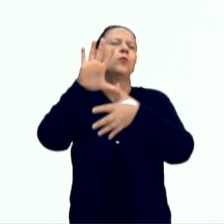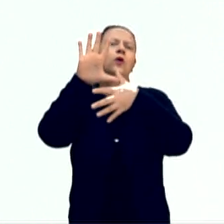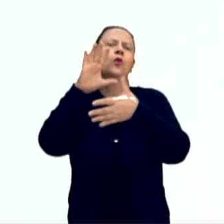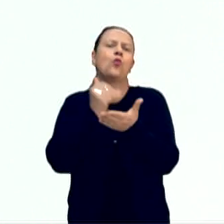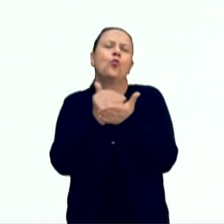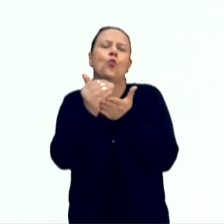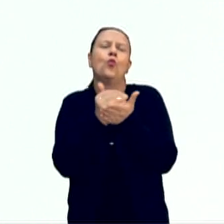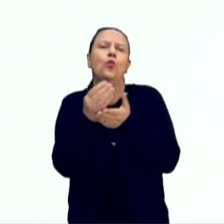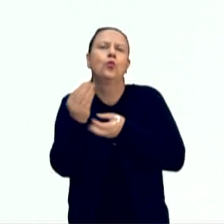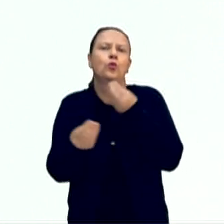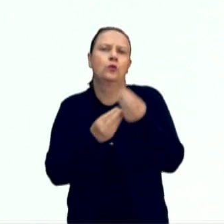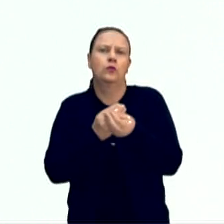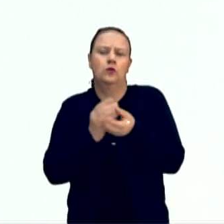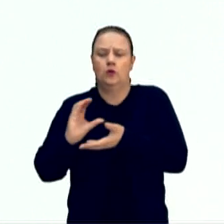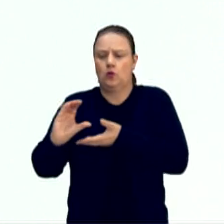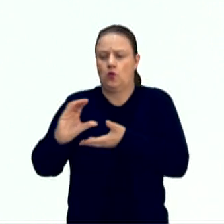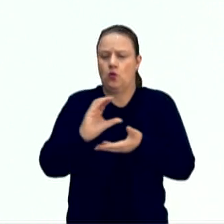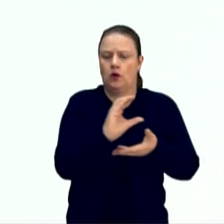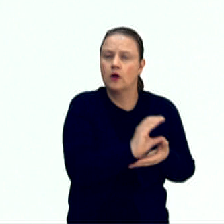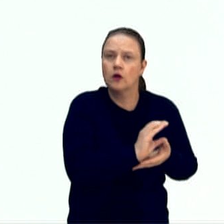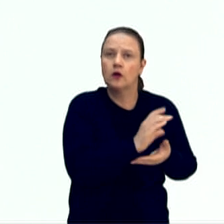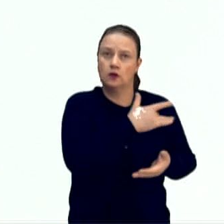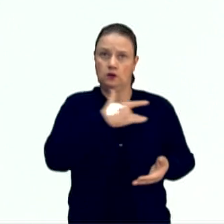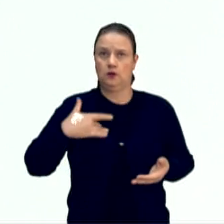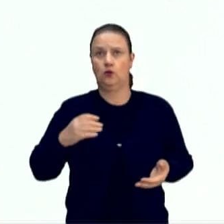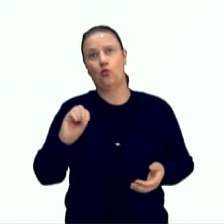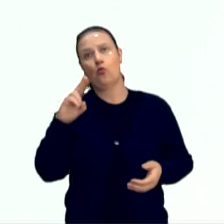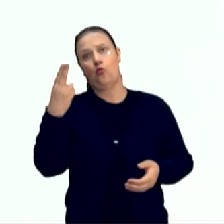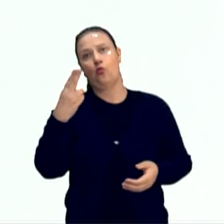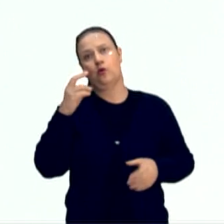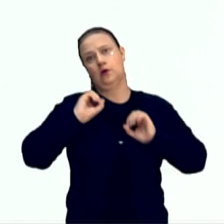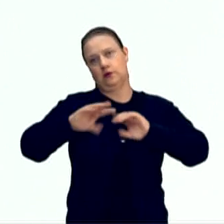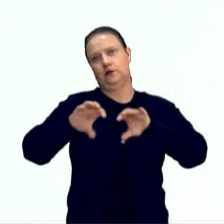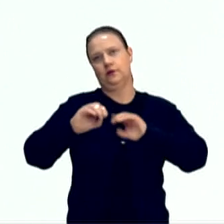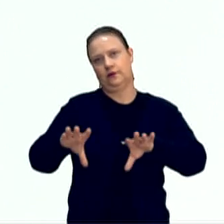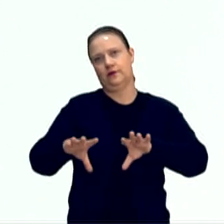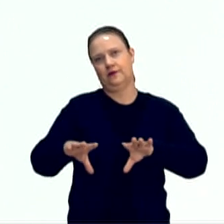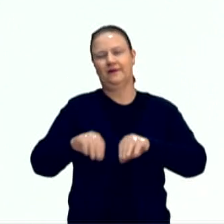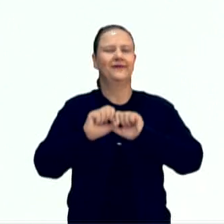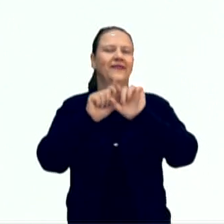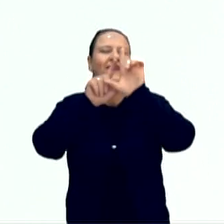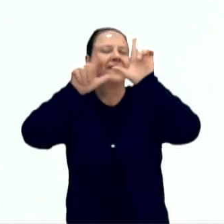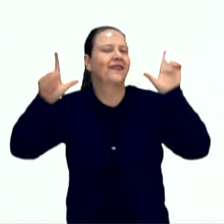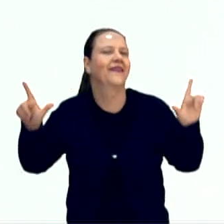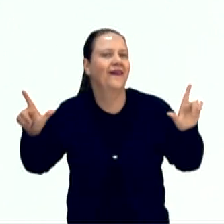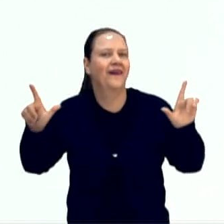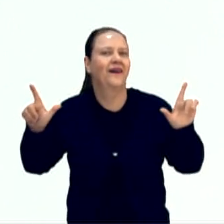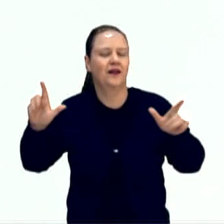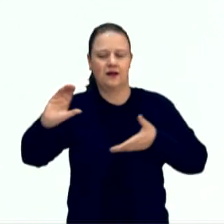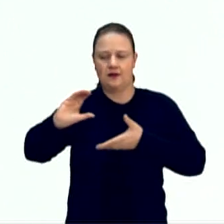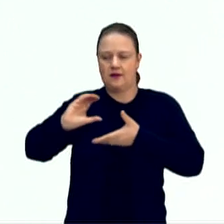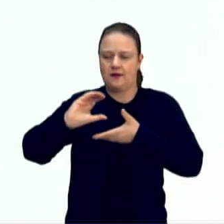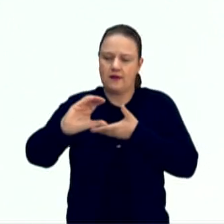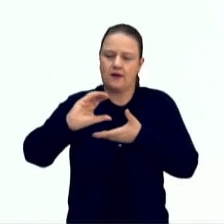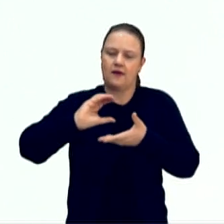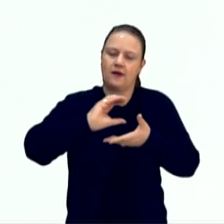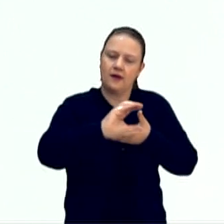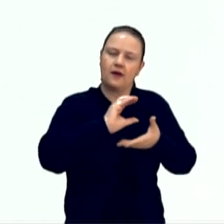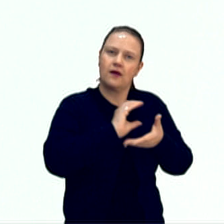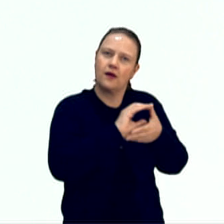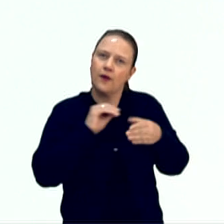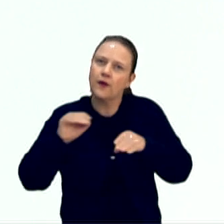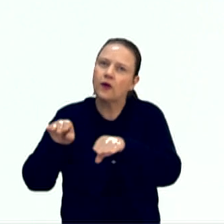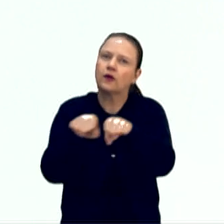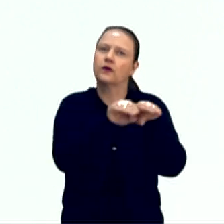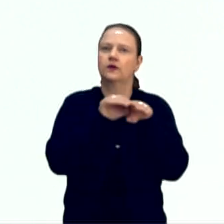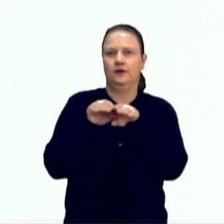Na concentração da renda? Na saúde ou na educação? É na concentração da renda. Saúde e educação não são